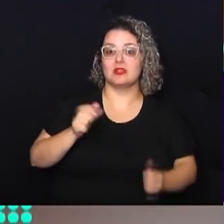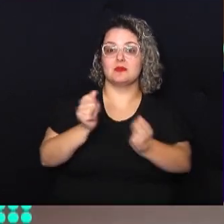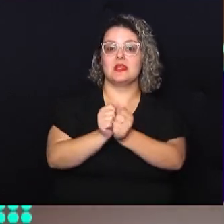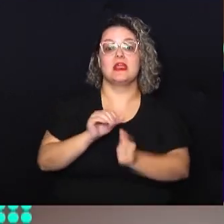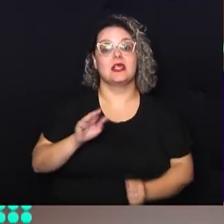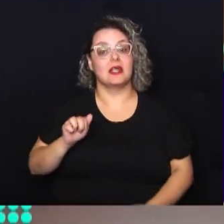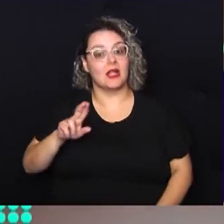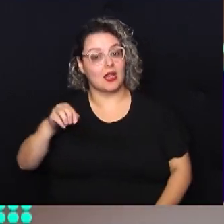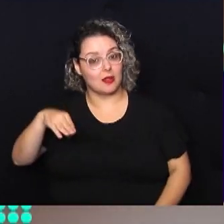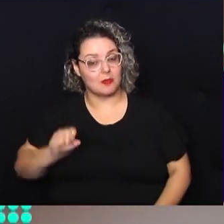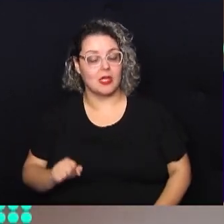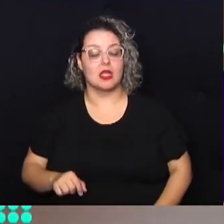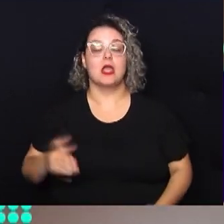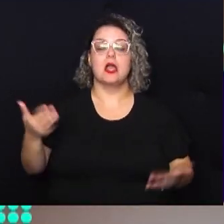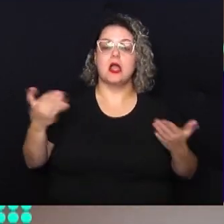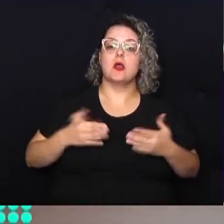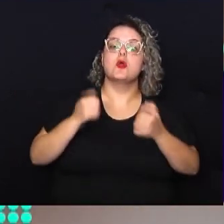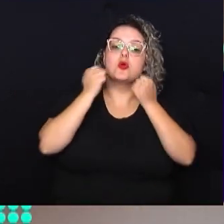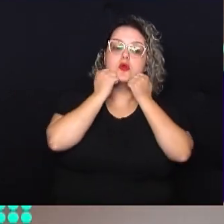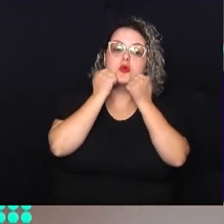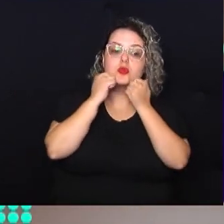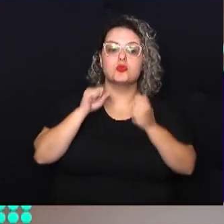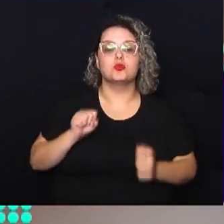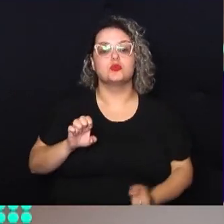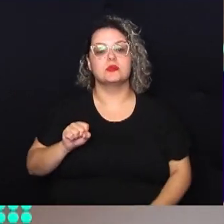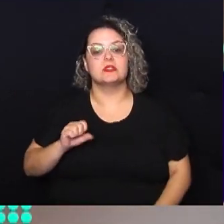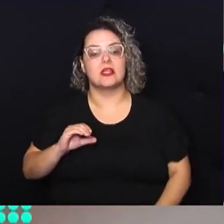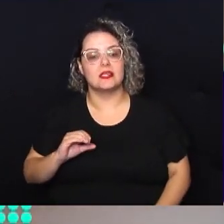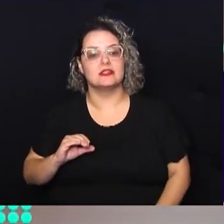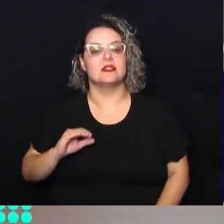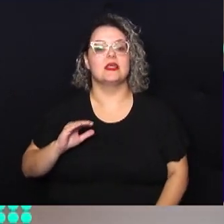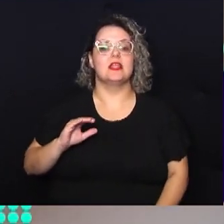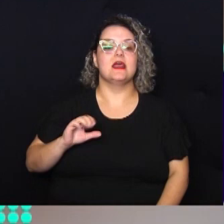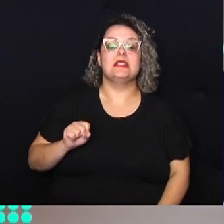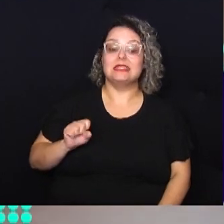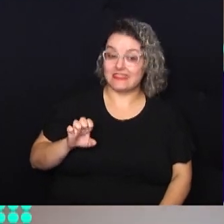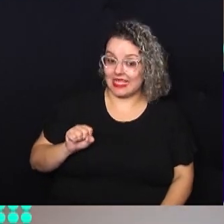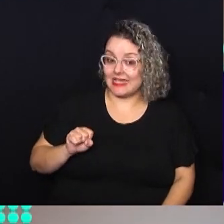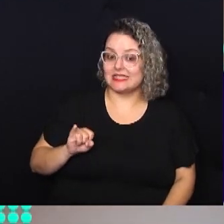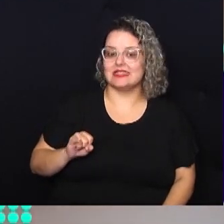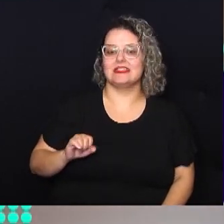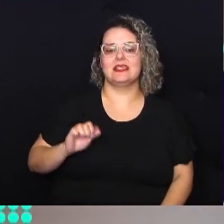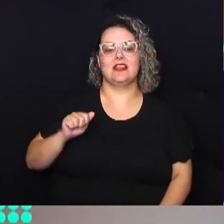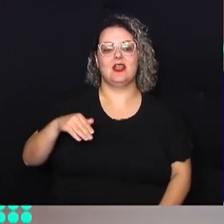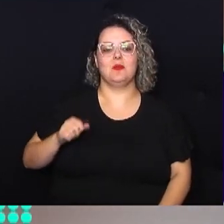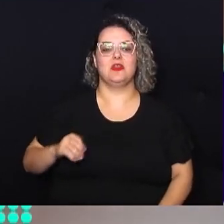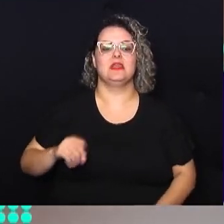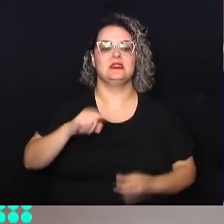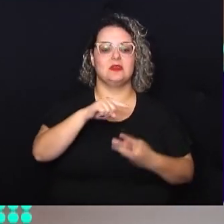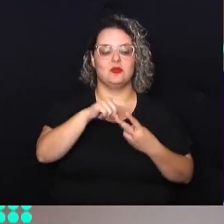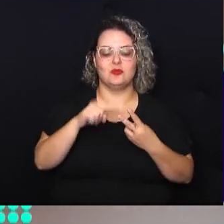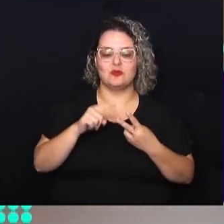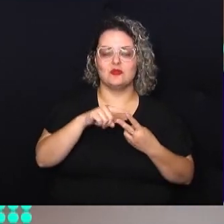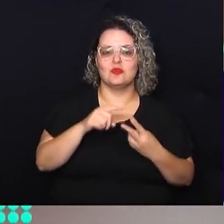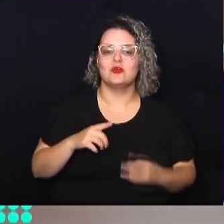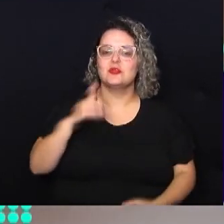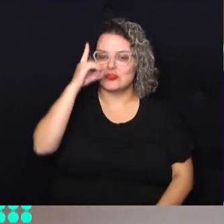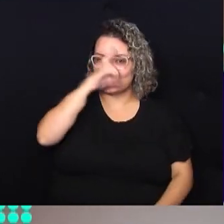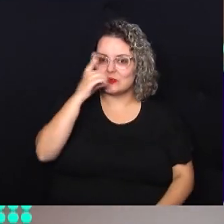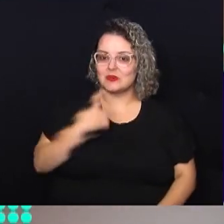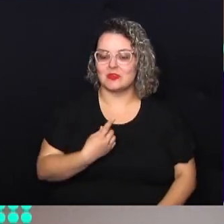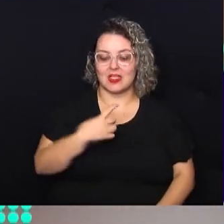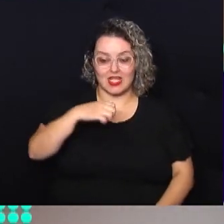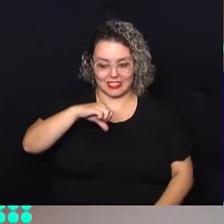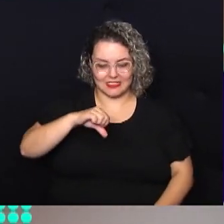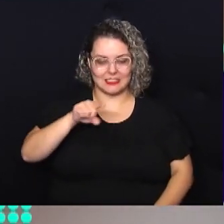em cartaz em julho agora no SESI Amoreiras, dias 16 e 23. São 2 domingos às 19 horas. O